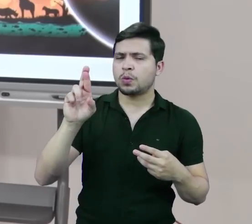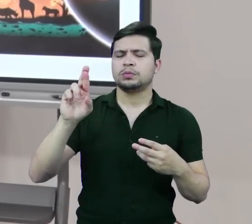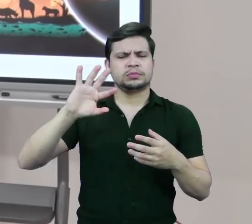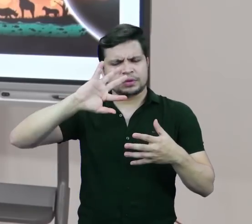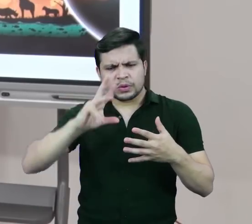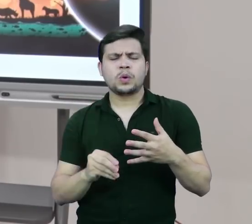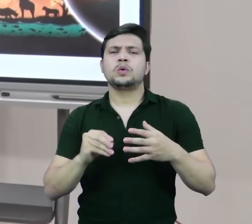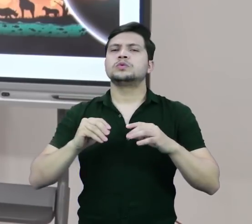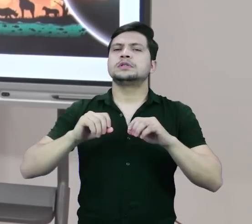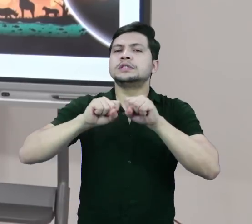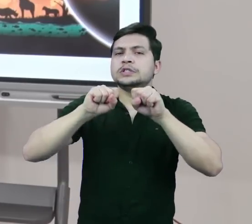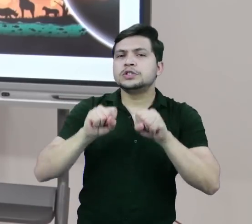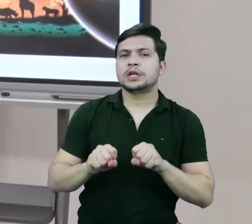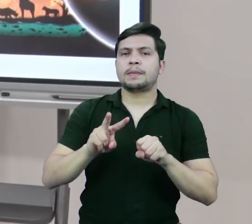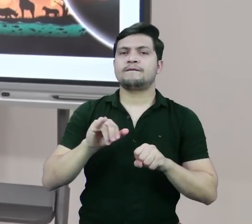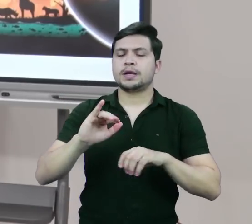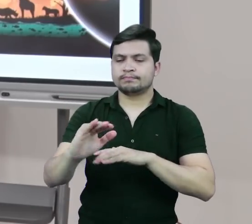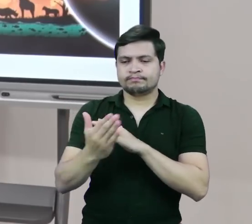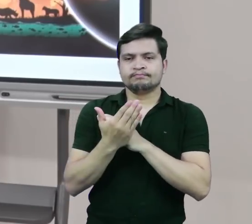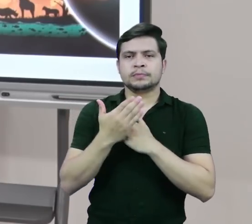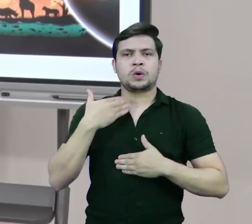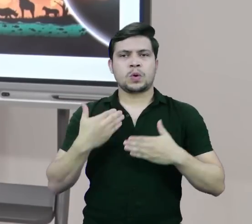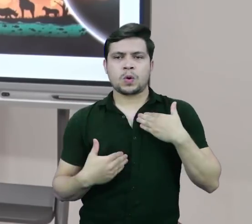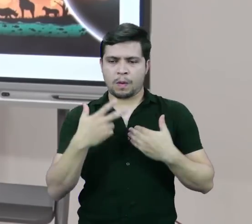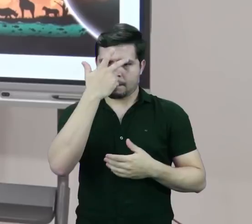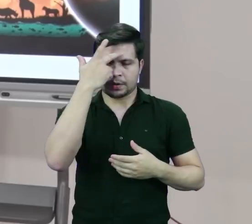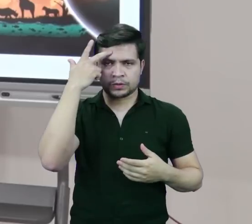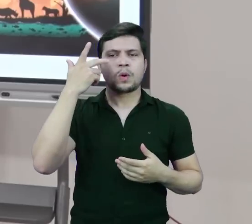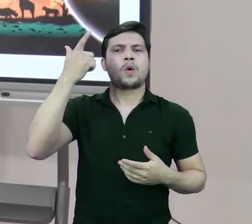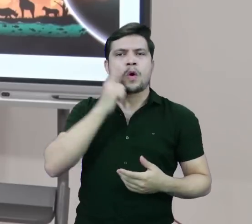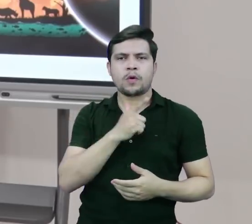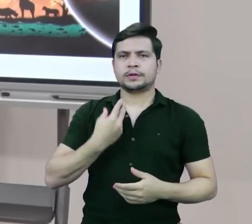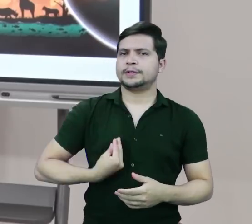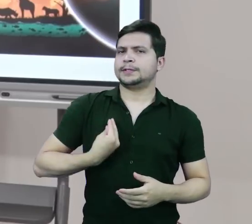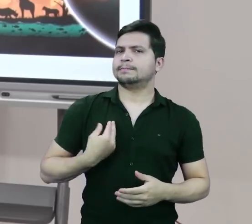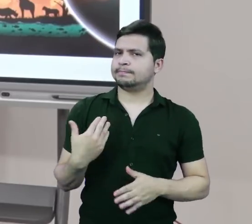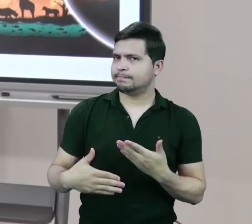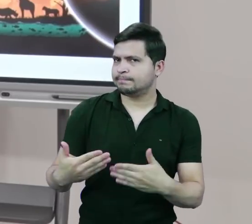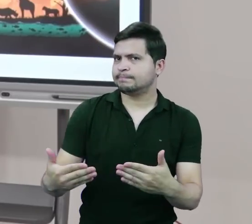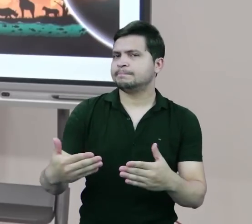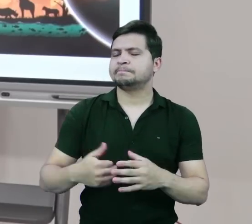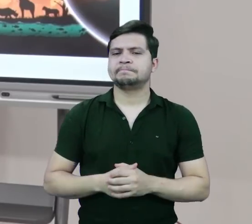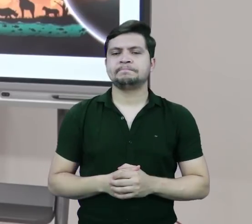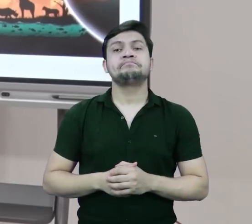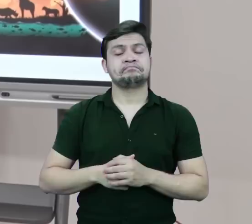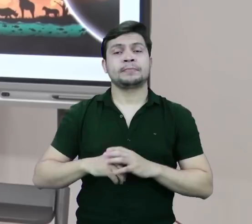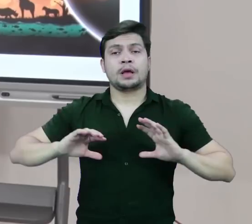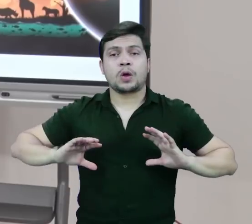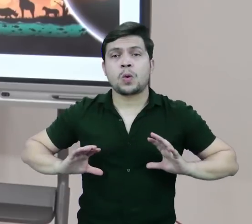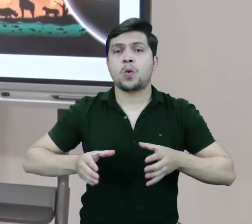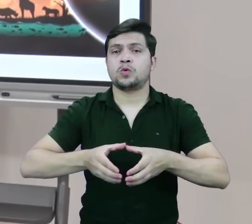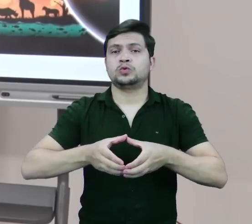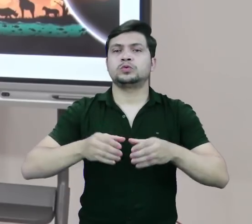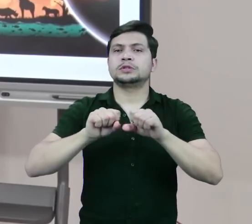ser vivo, ele desempenha suas funções vitais, tá? E o conjunto